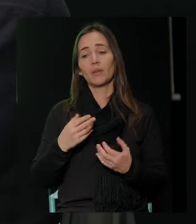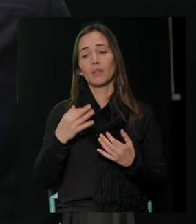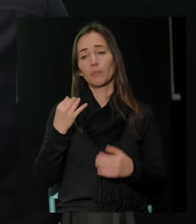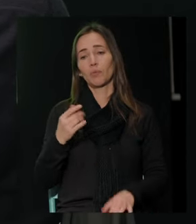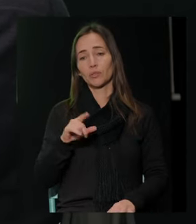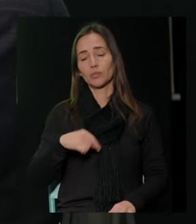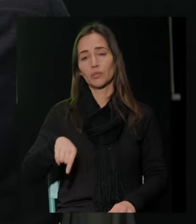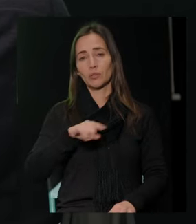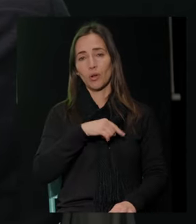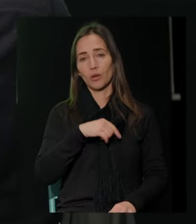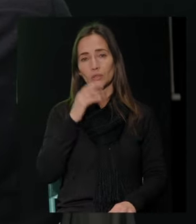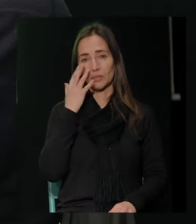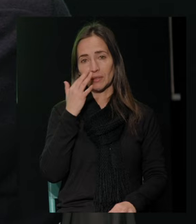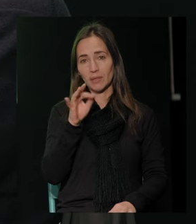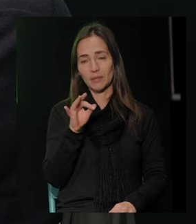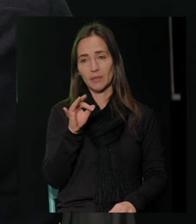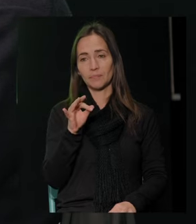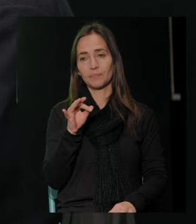tentativa